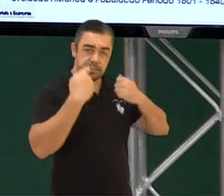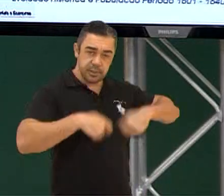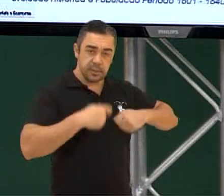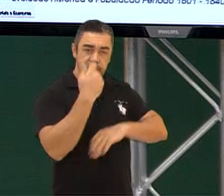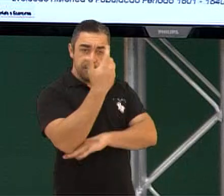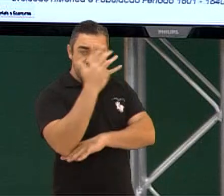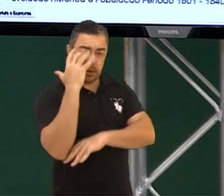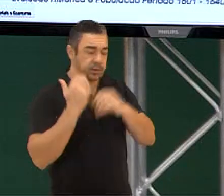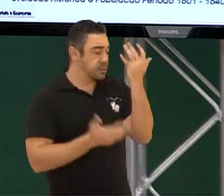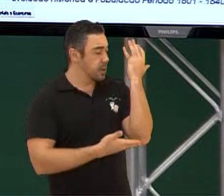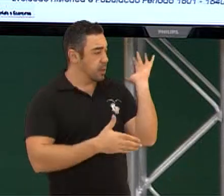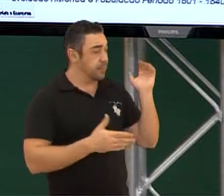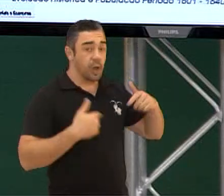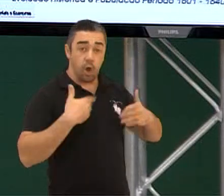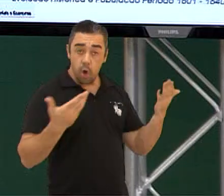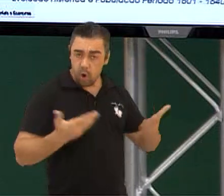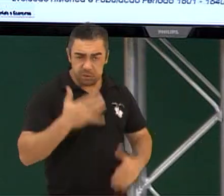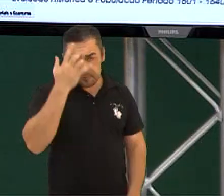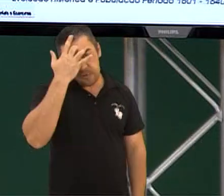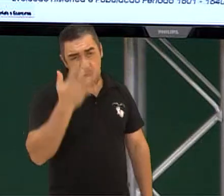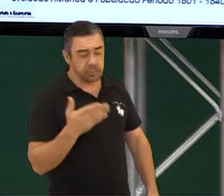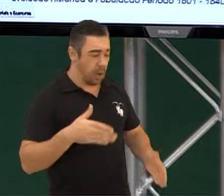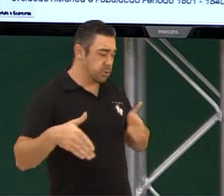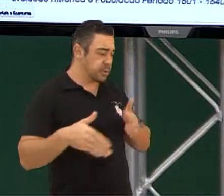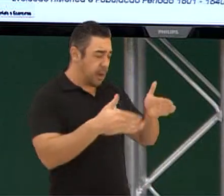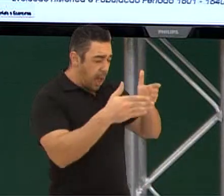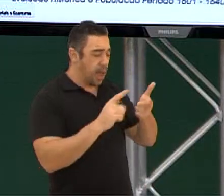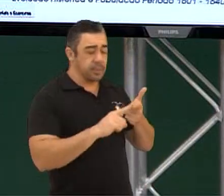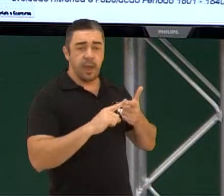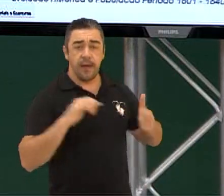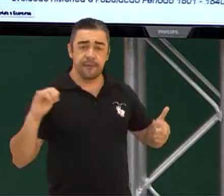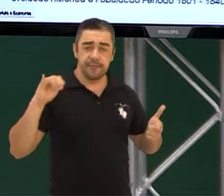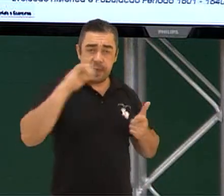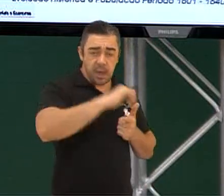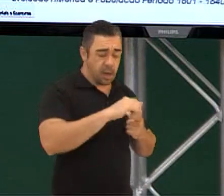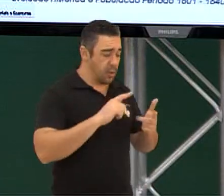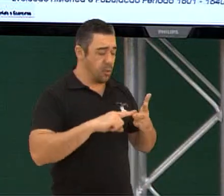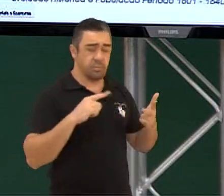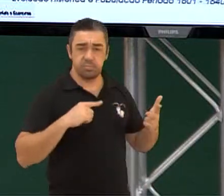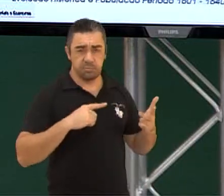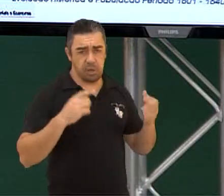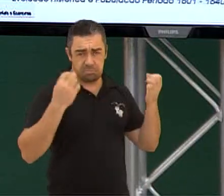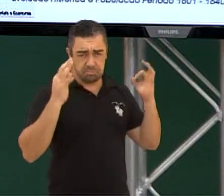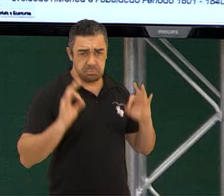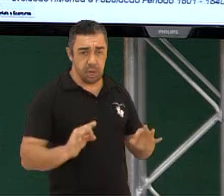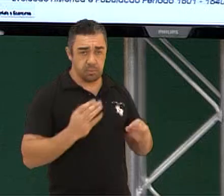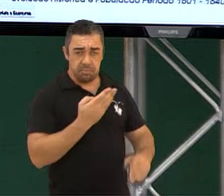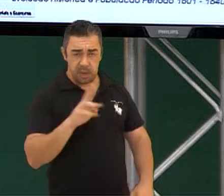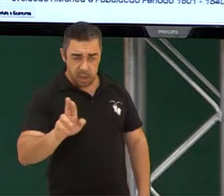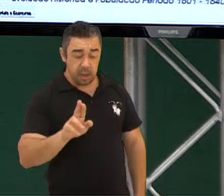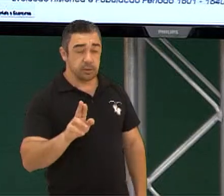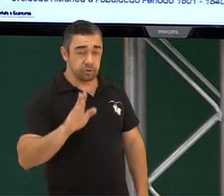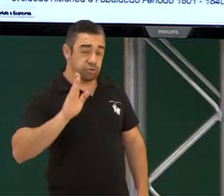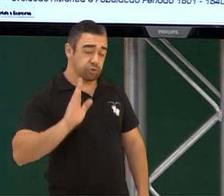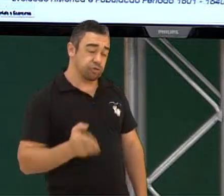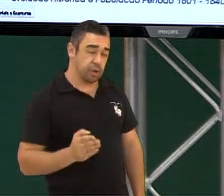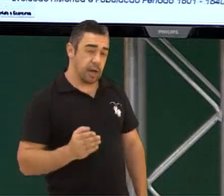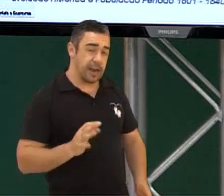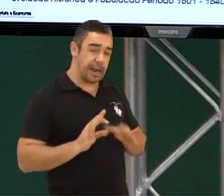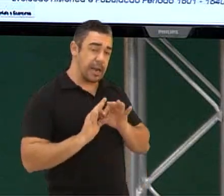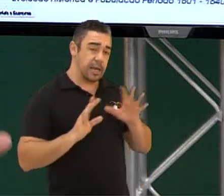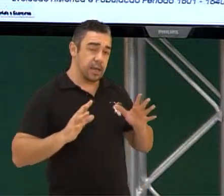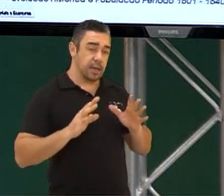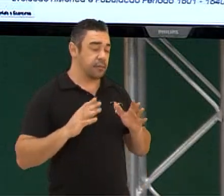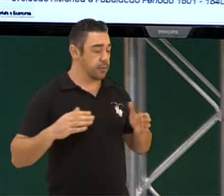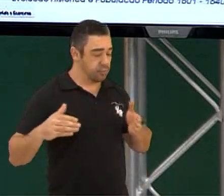é fácil, a gente pega ali uma estrada, né? Pega temos avião, temos a questão da rodovia, tudo certinho, já nos transita lá livremente, né?